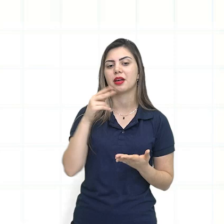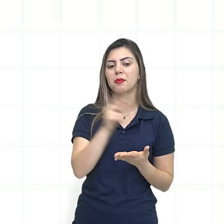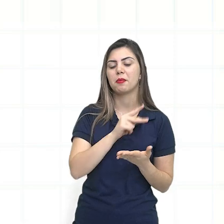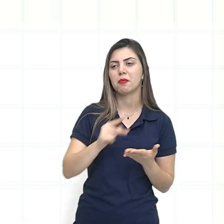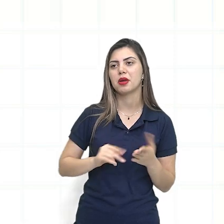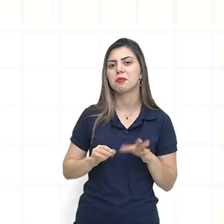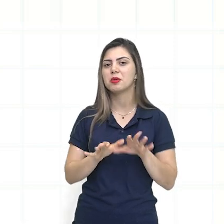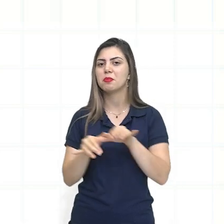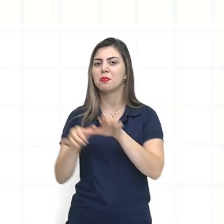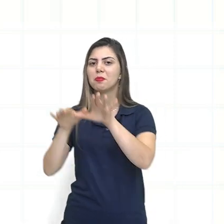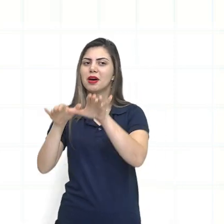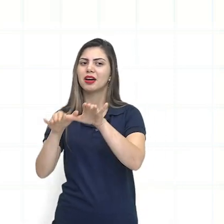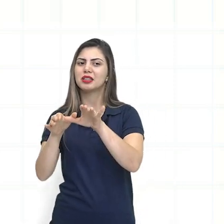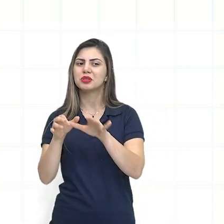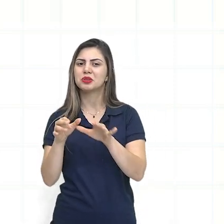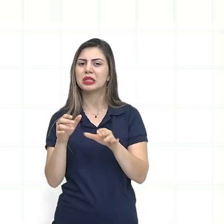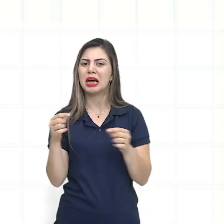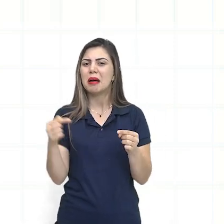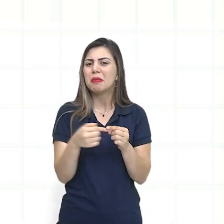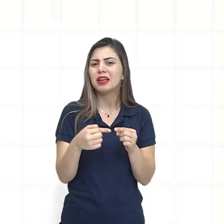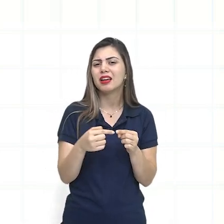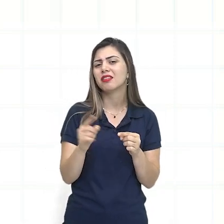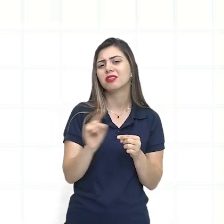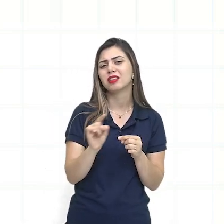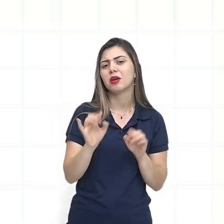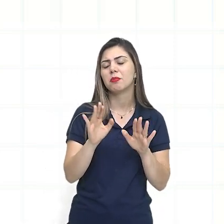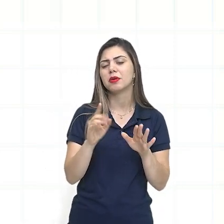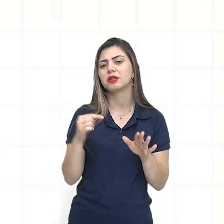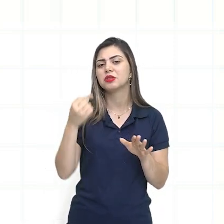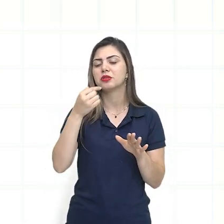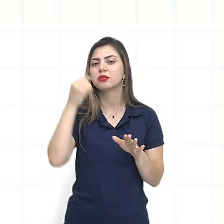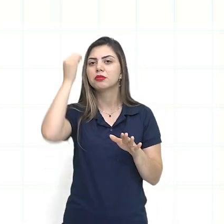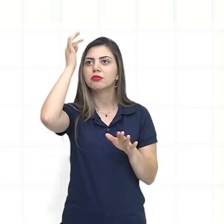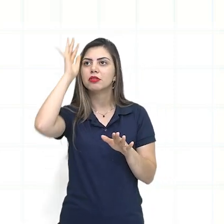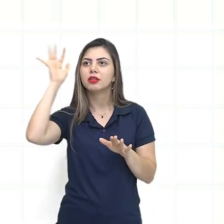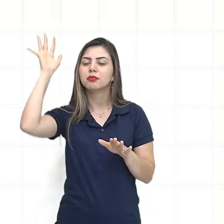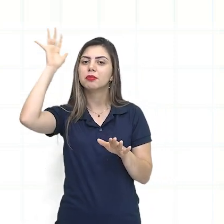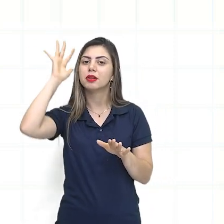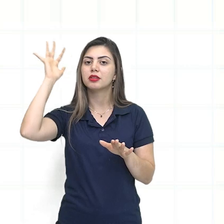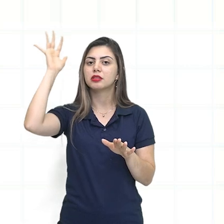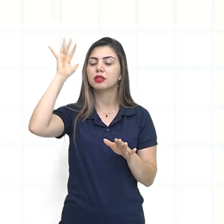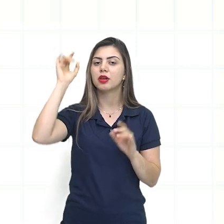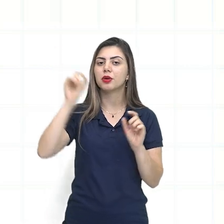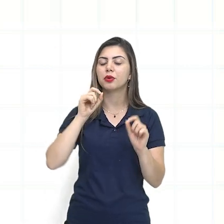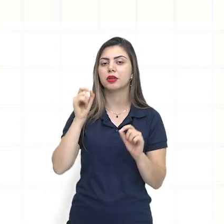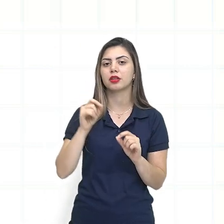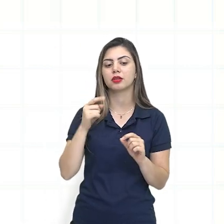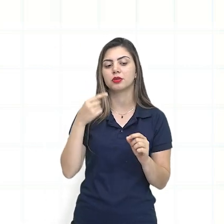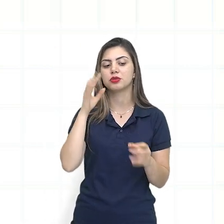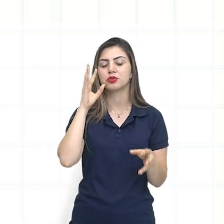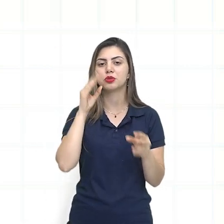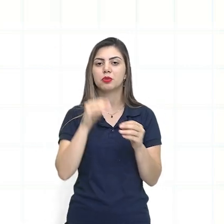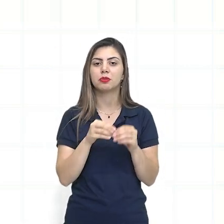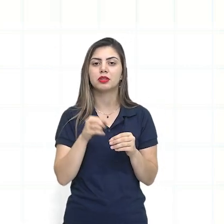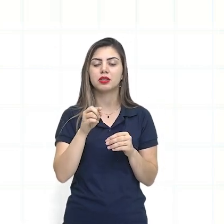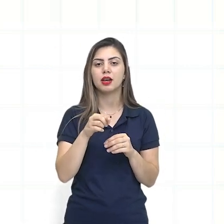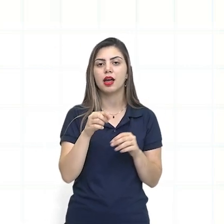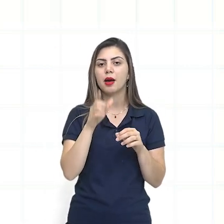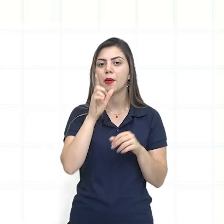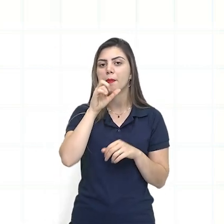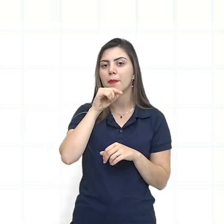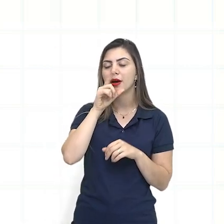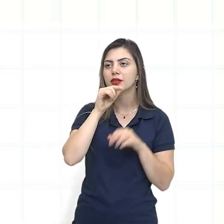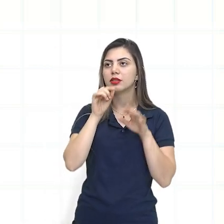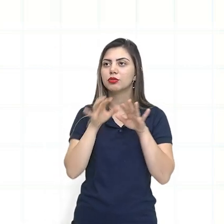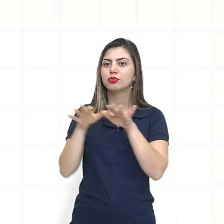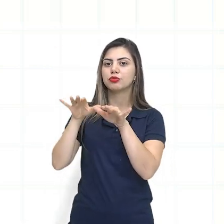me leva a pensar e a entender que os pássaros voam. A